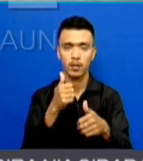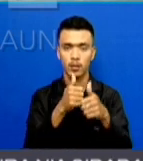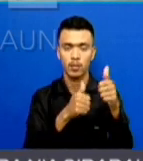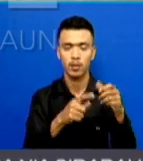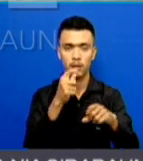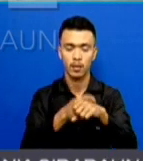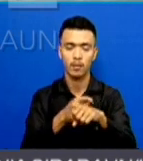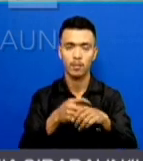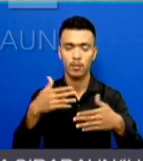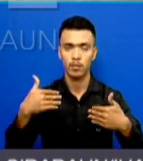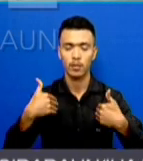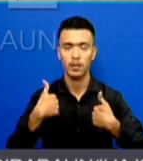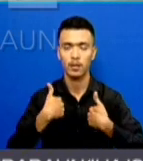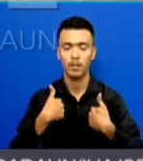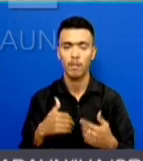iha. E tenia